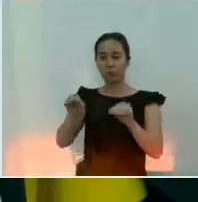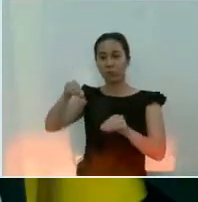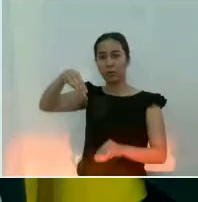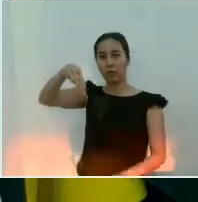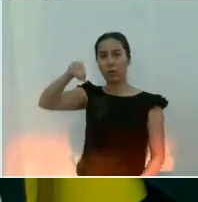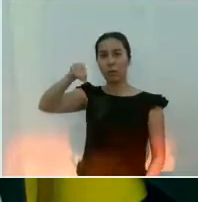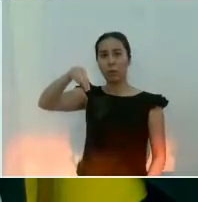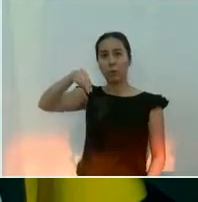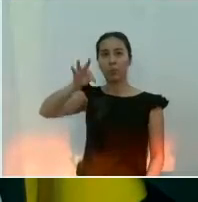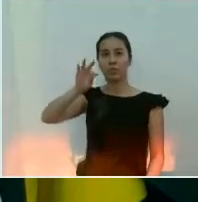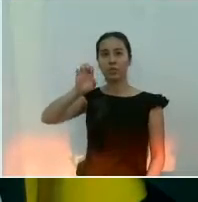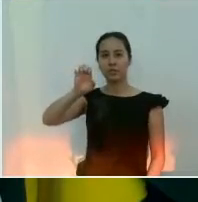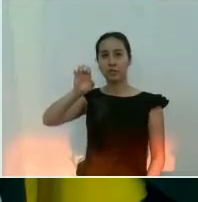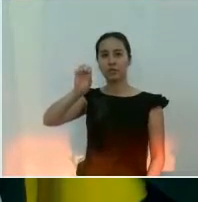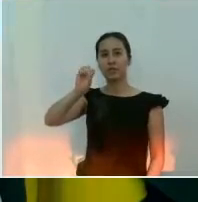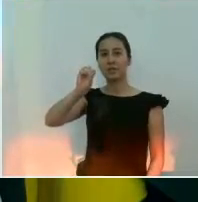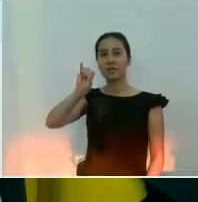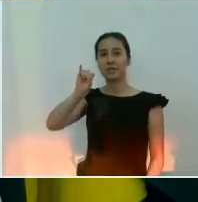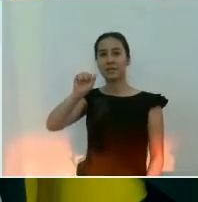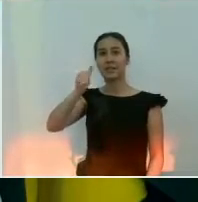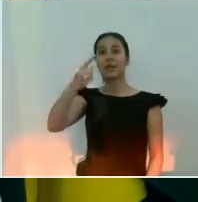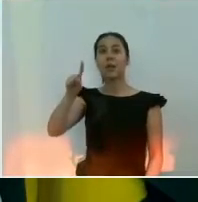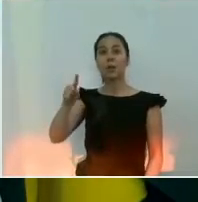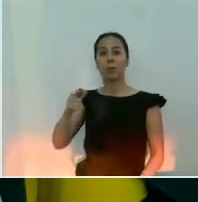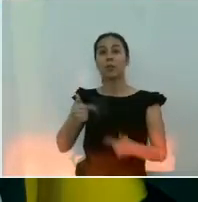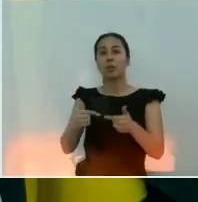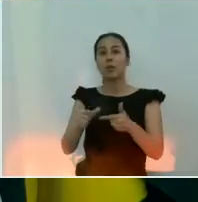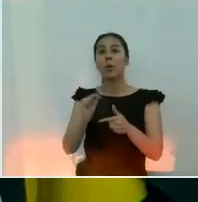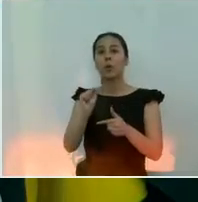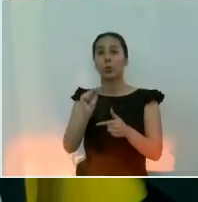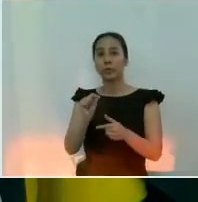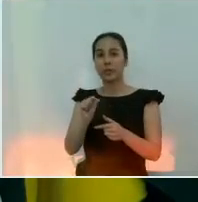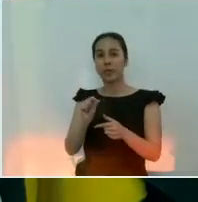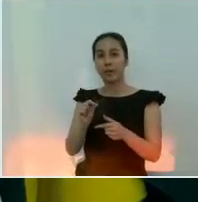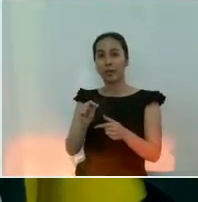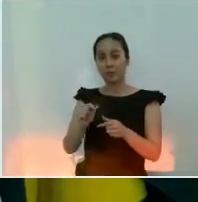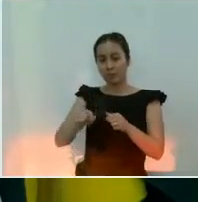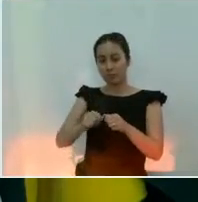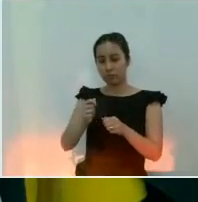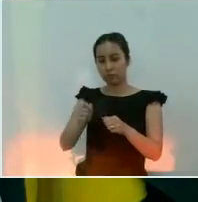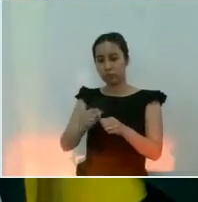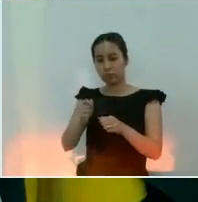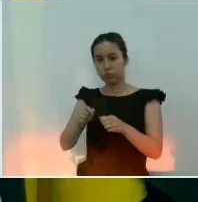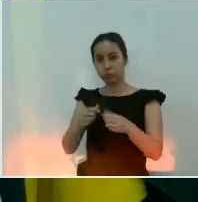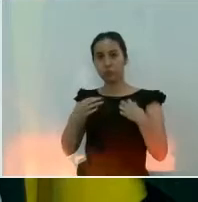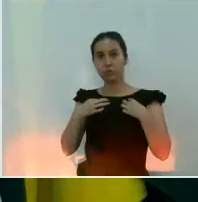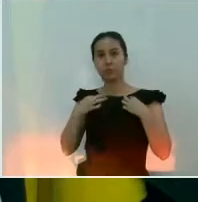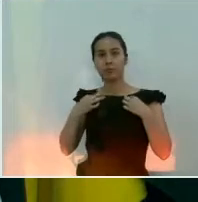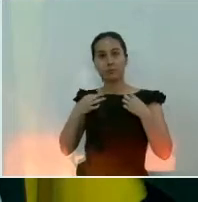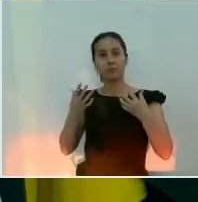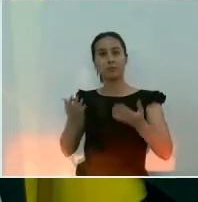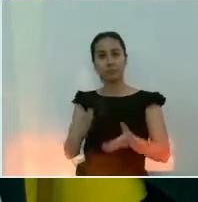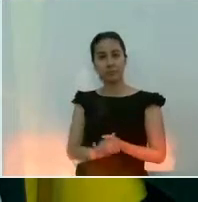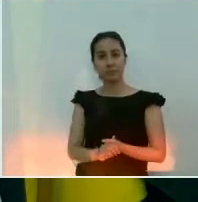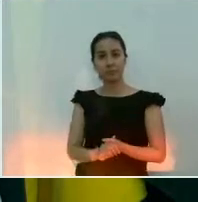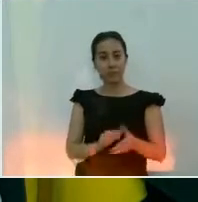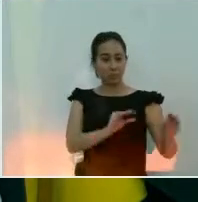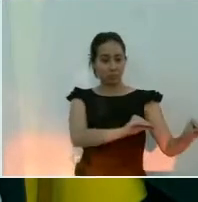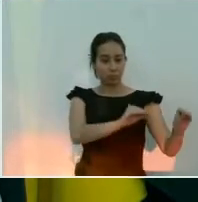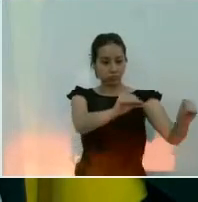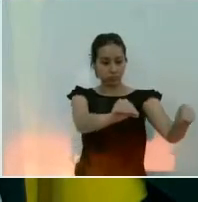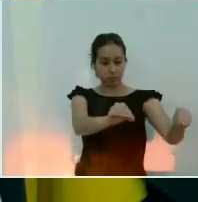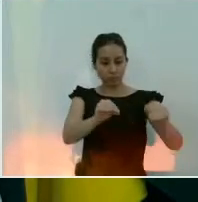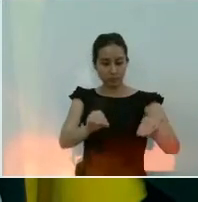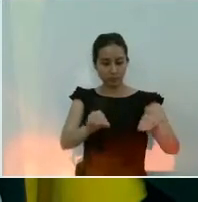tricô então esse espírito aventureiro de procurar o melhor oportunidade está presente no sangue